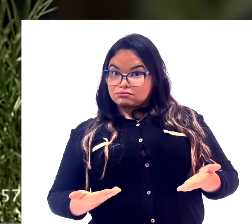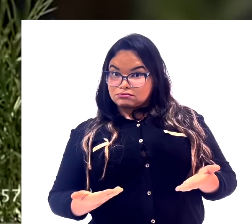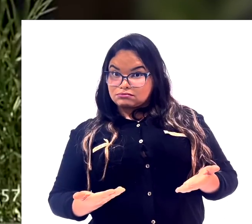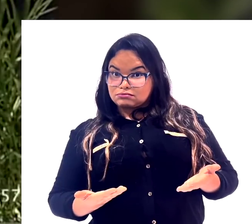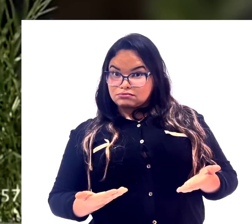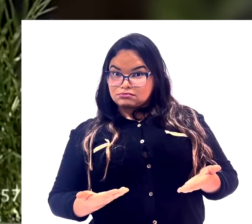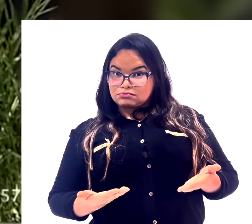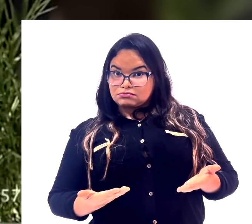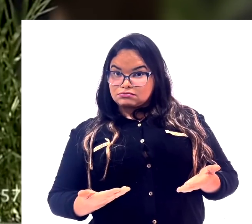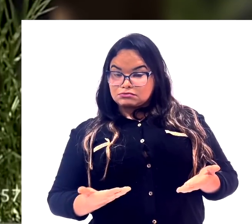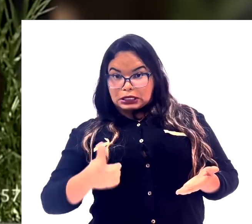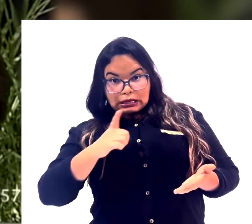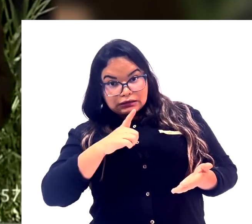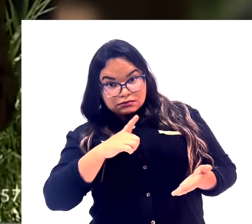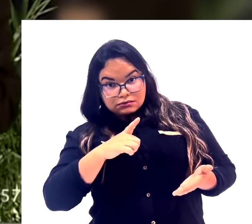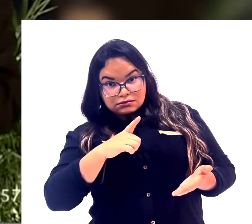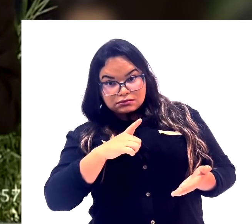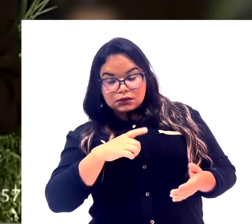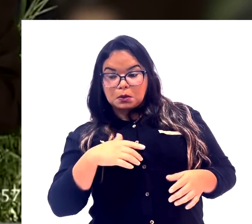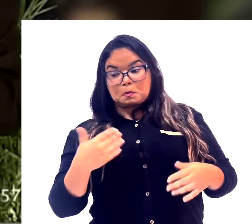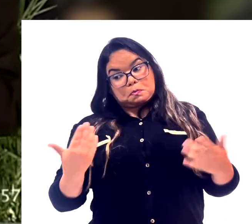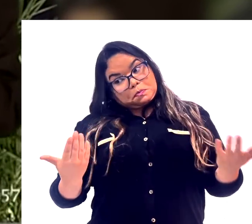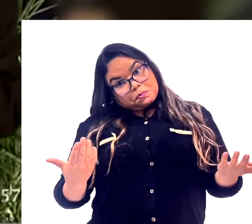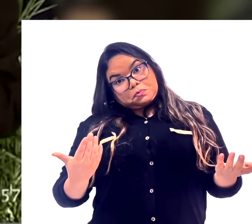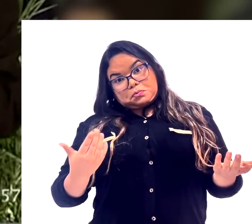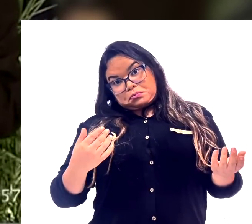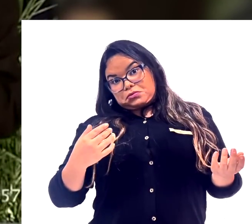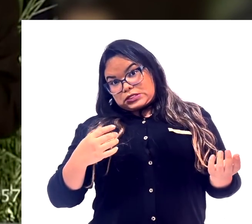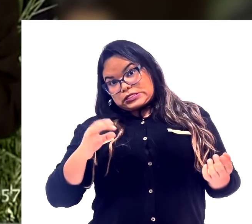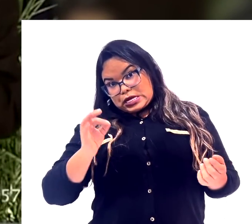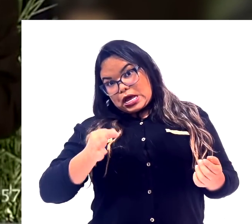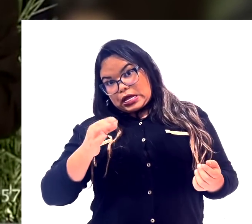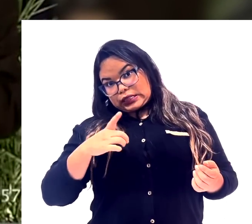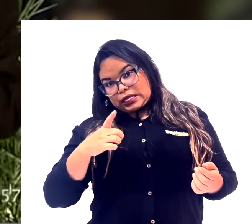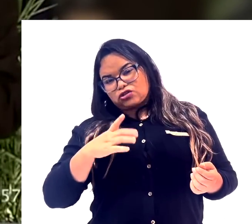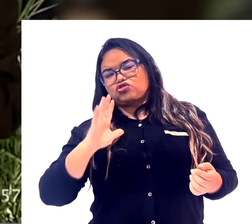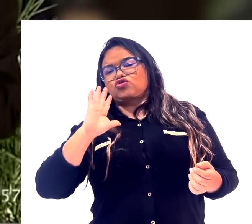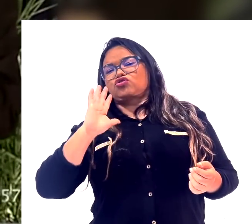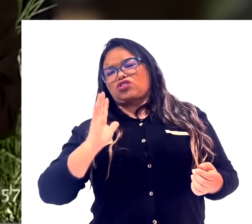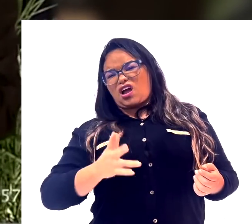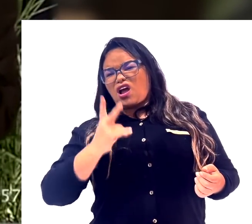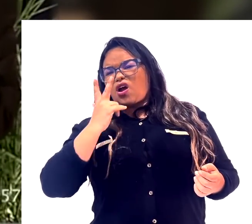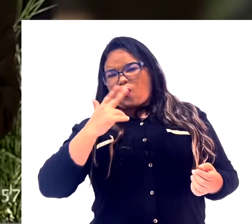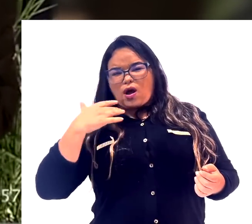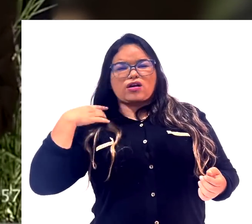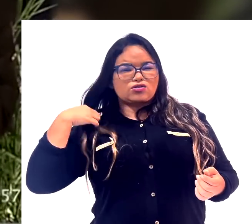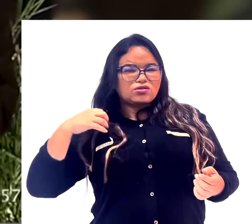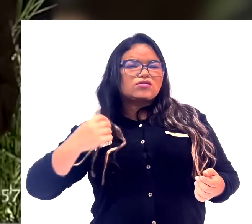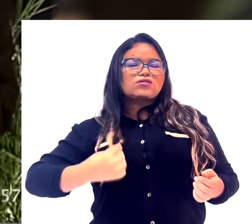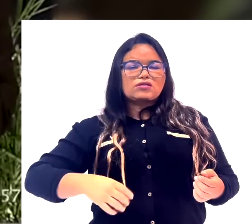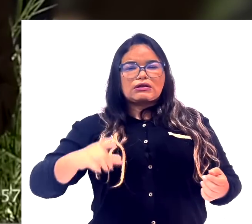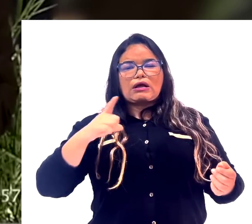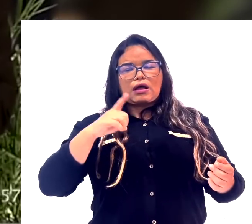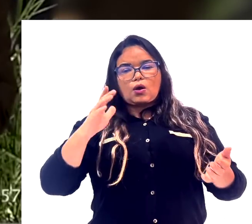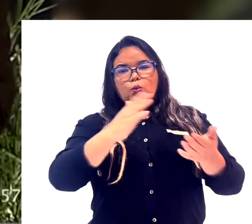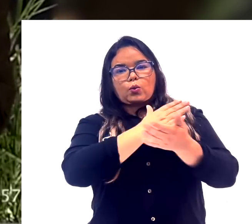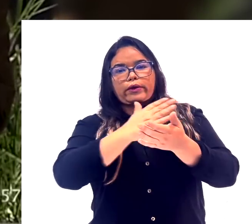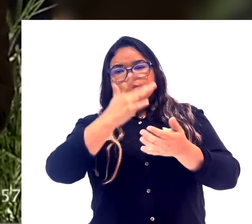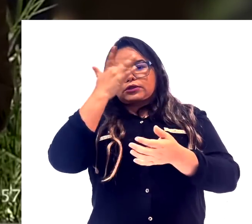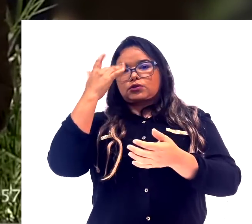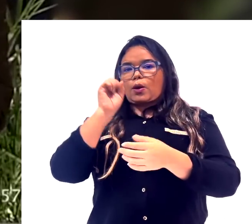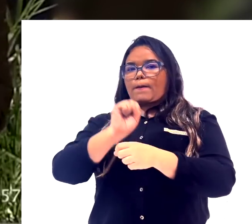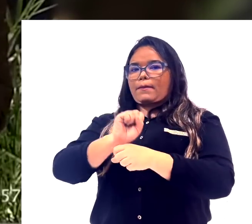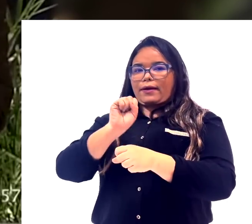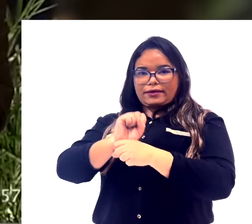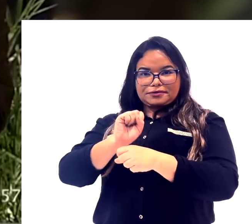Bem, deveria estar. Claro, ele já deve estar por aqui. E alguns ainda estão esperando por ele. Para quê? Ele